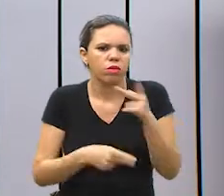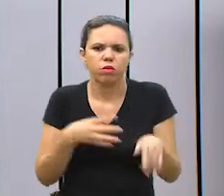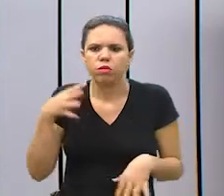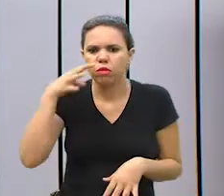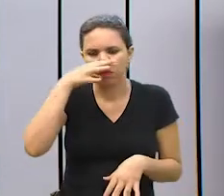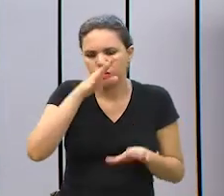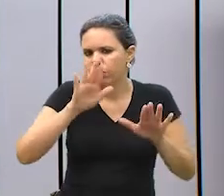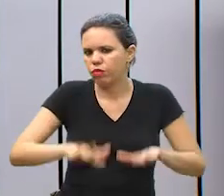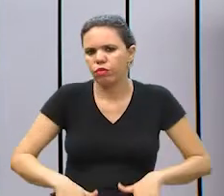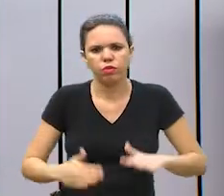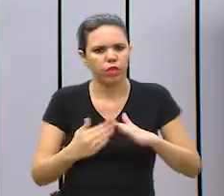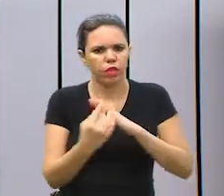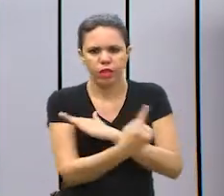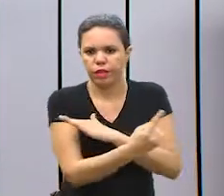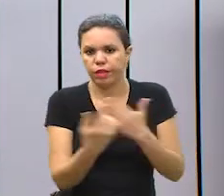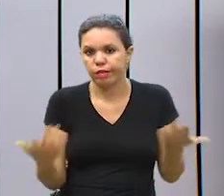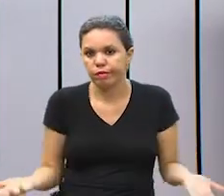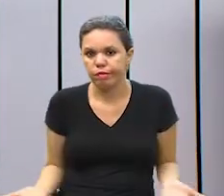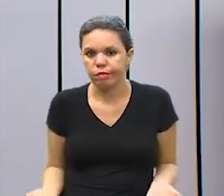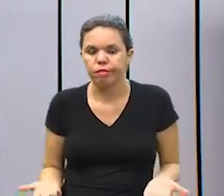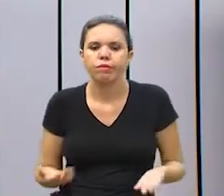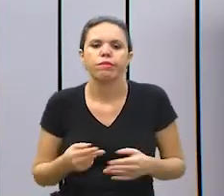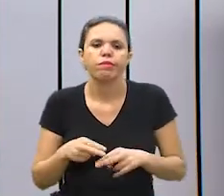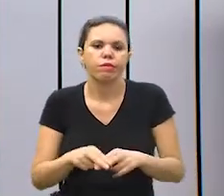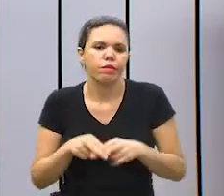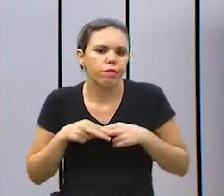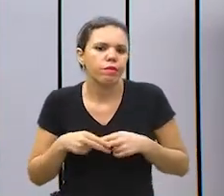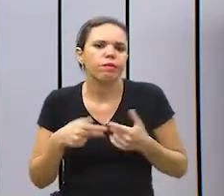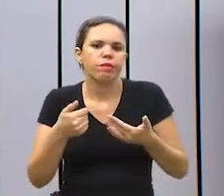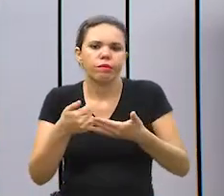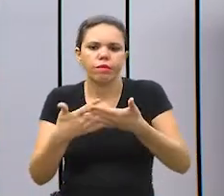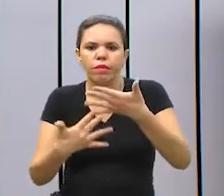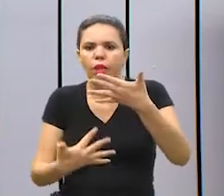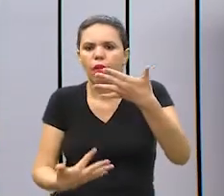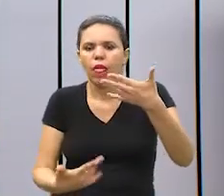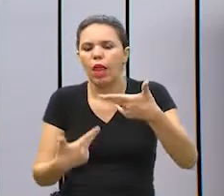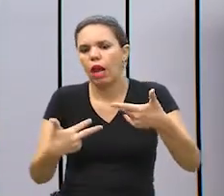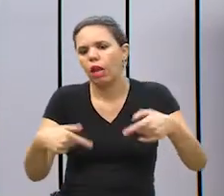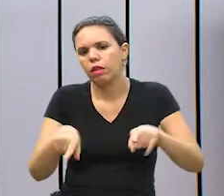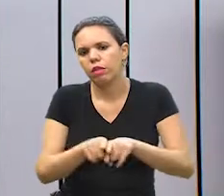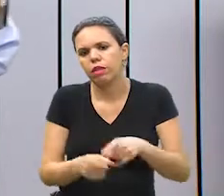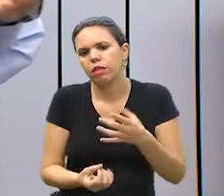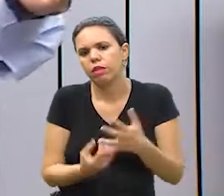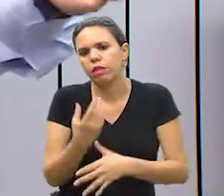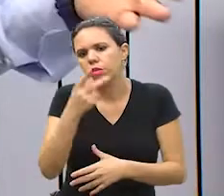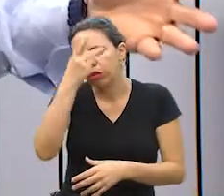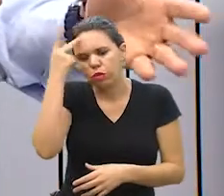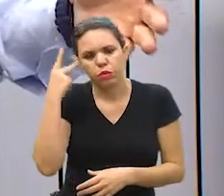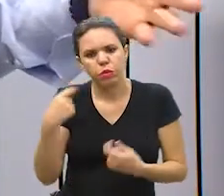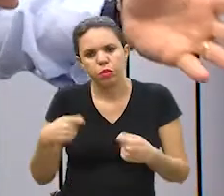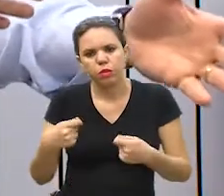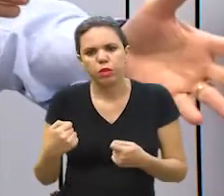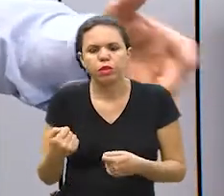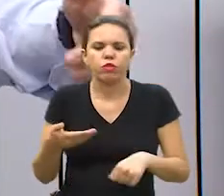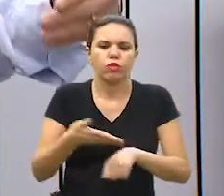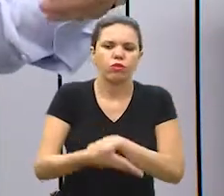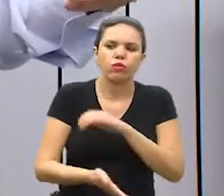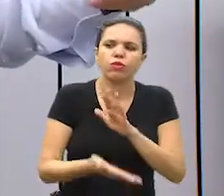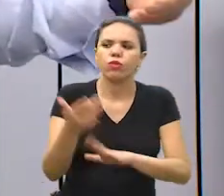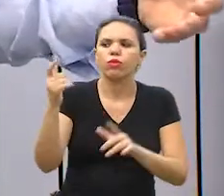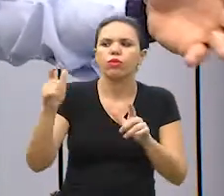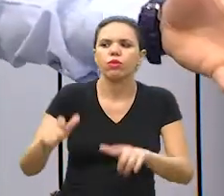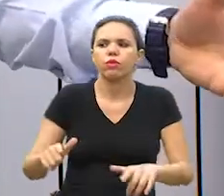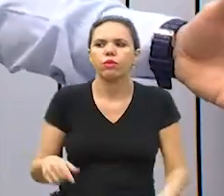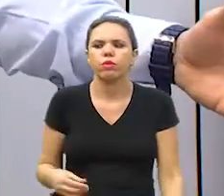não ficam em casa devido às mais variadas situações. Às vezes a pessoa precisa sair,